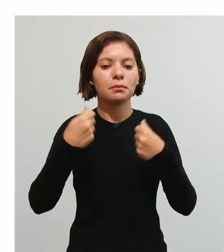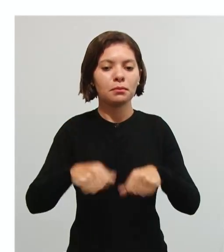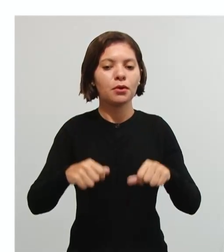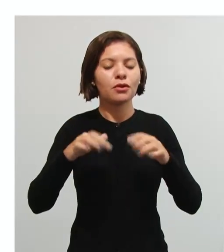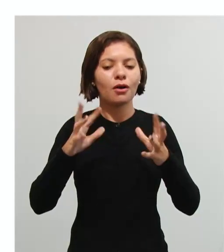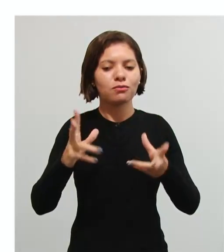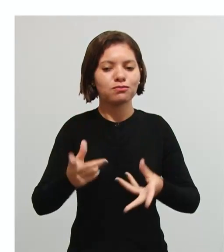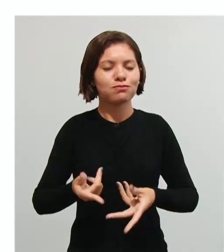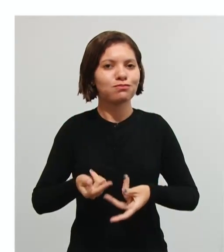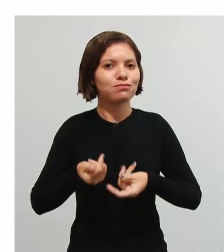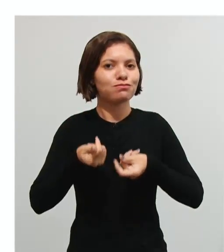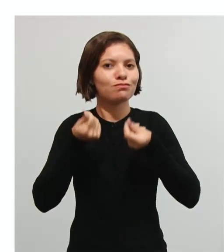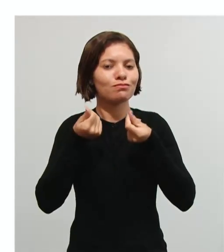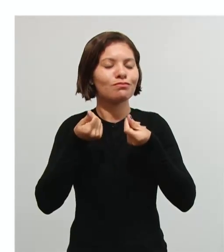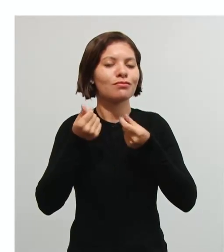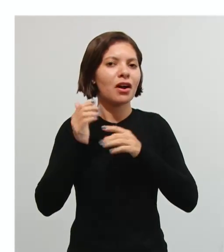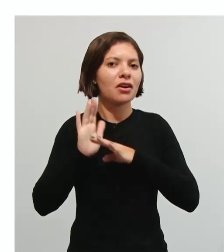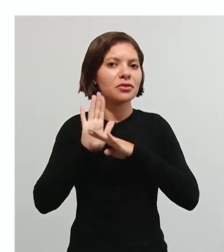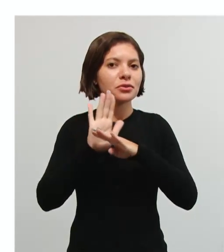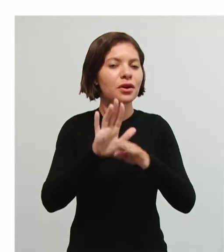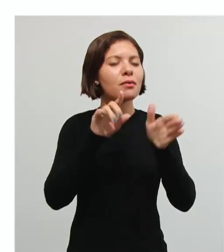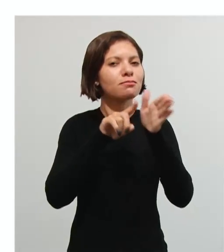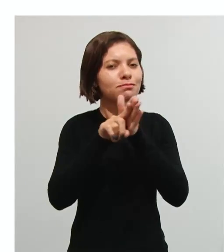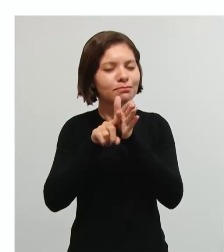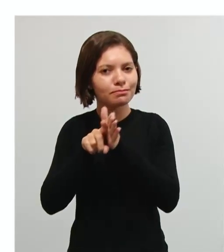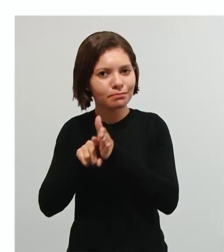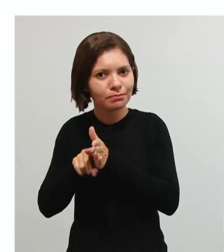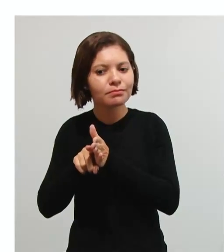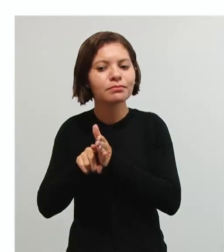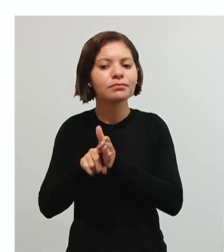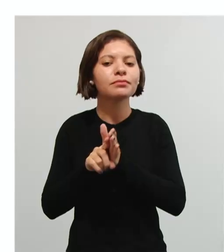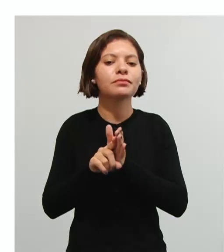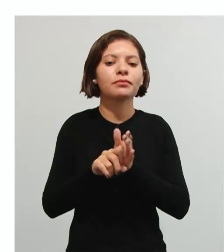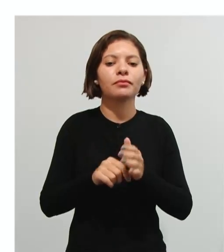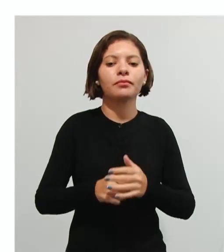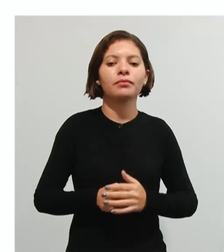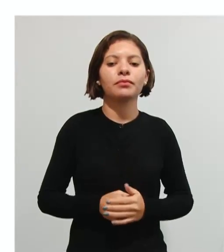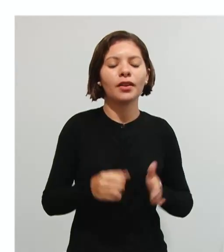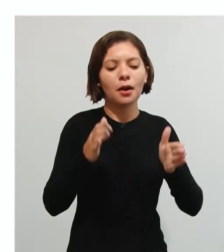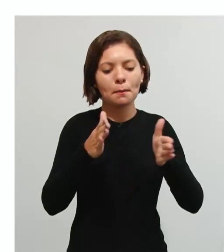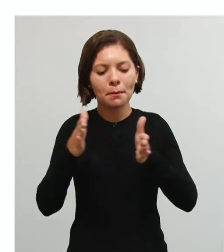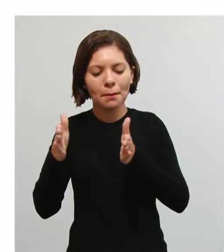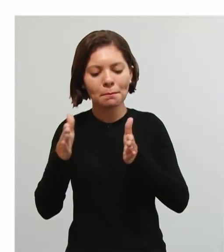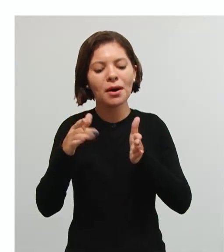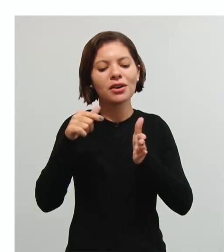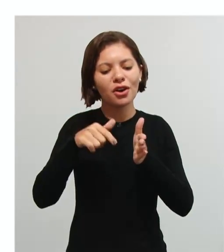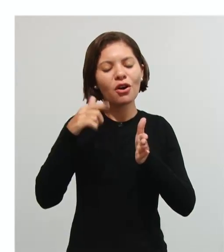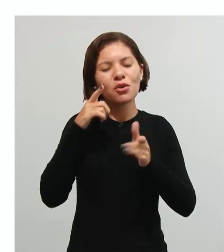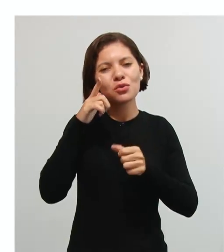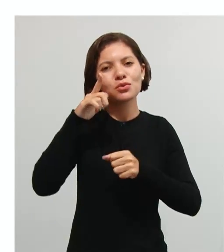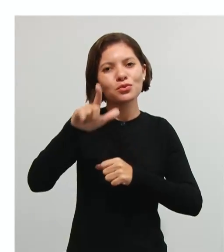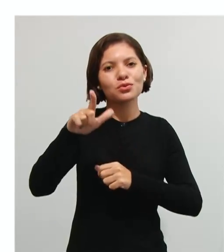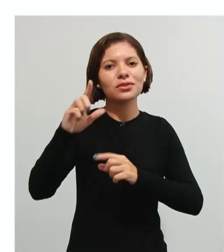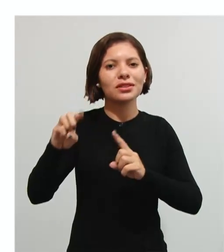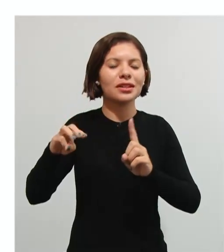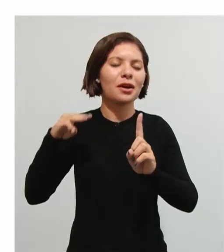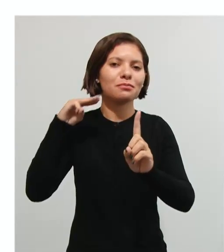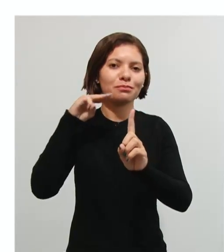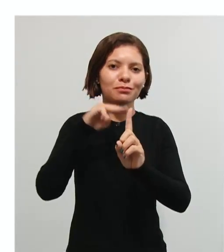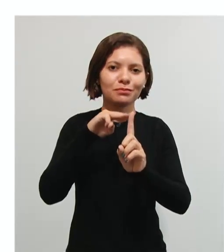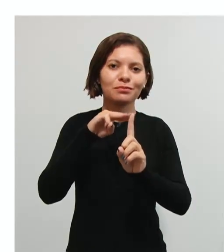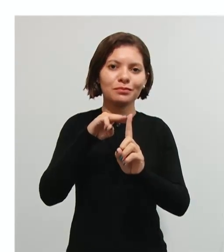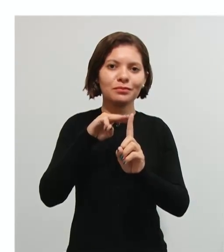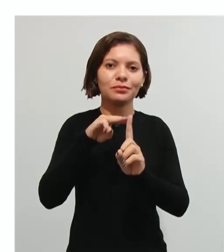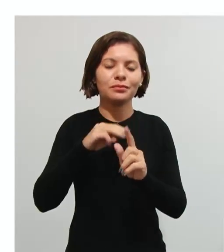maior eficiência à investigação, para em determinado prazo alcançar o conjunto das metas